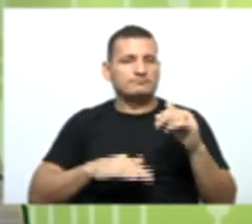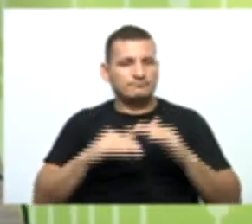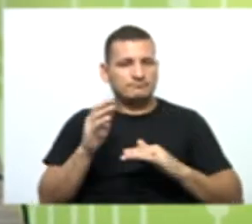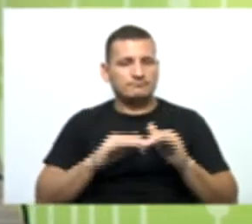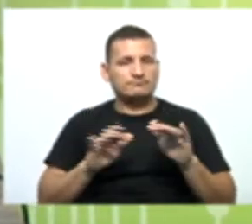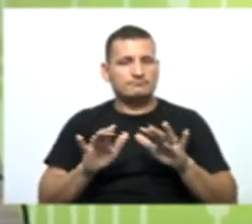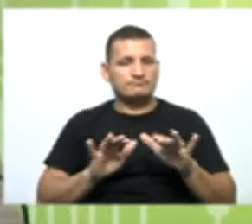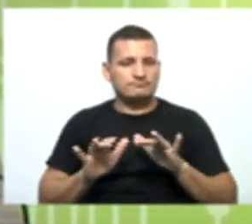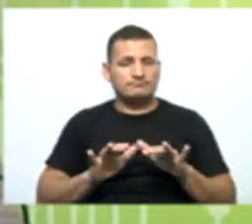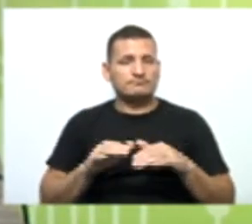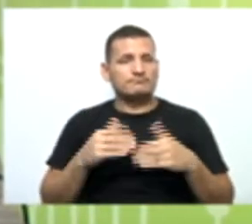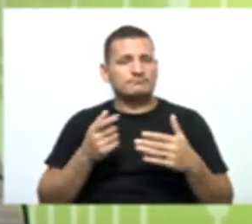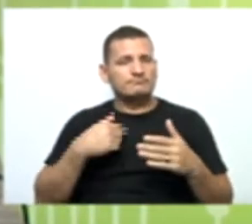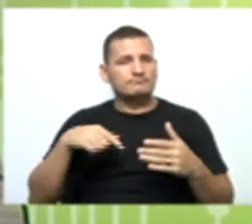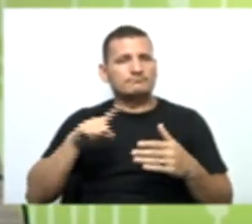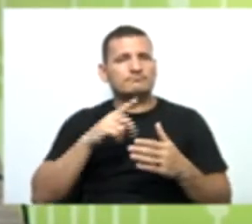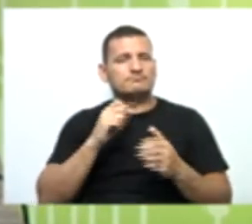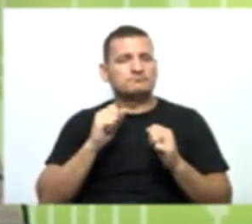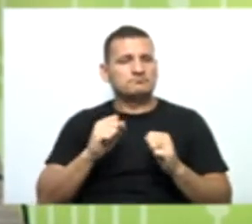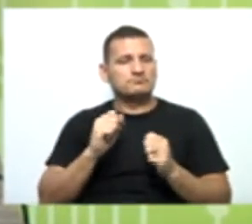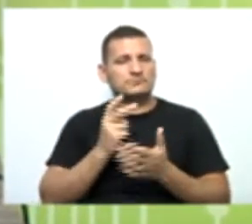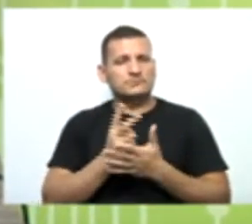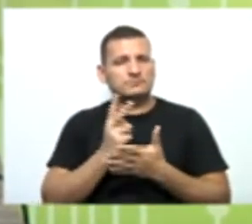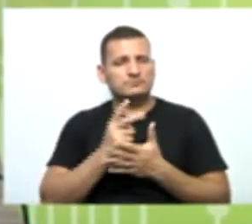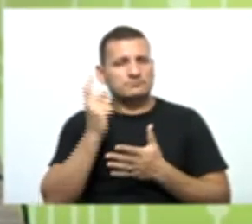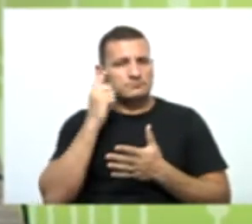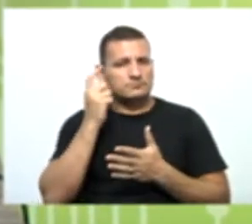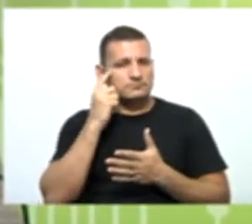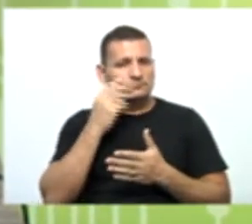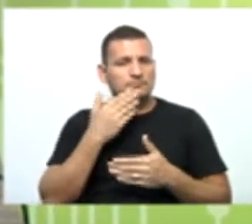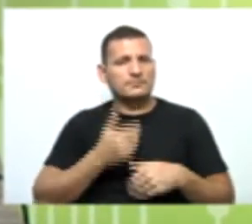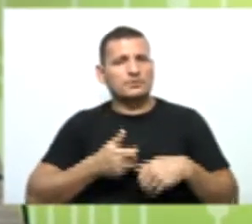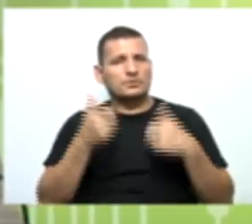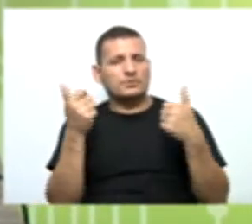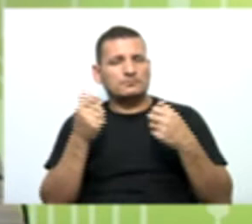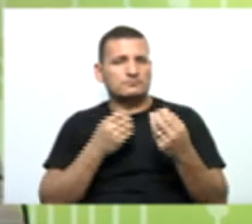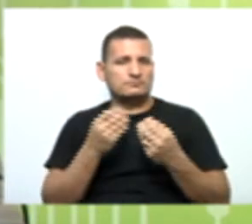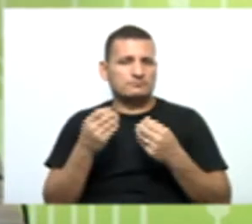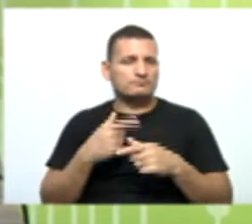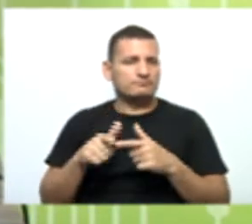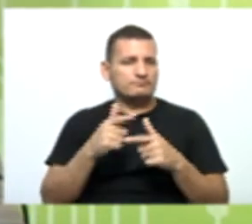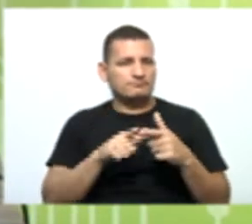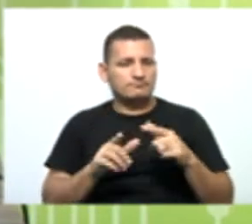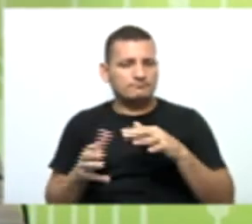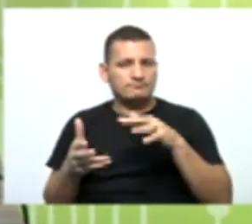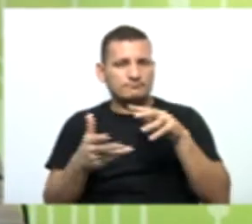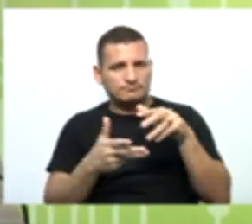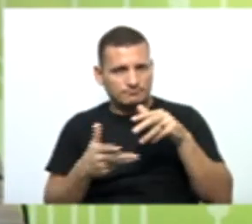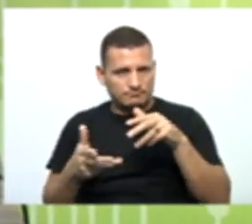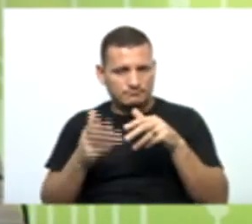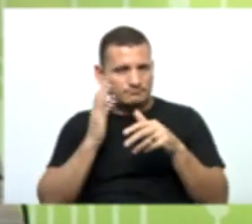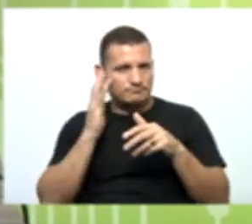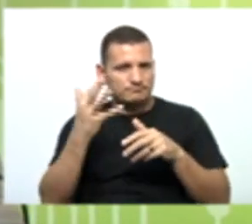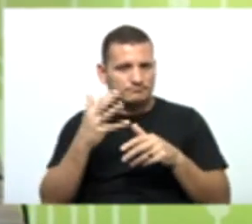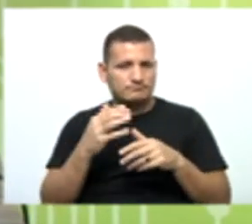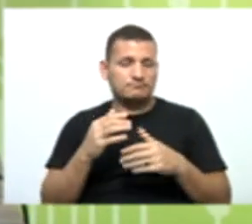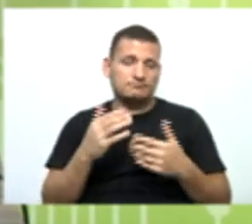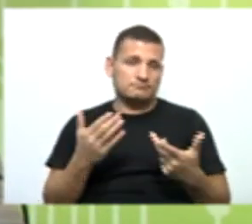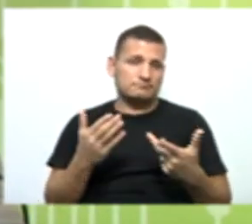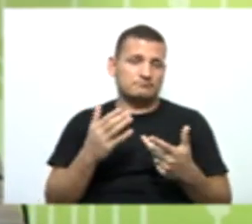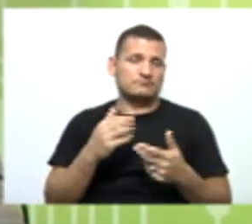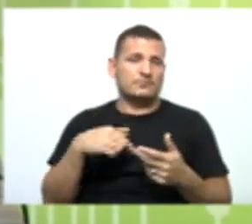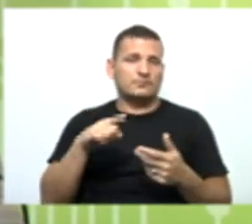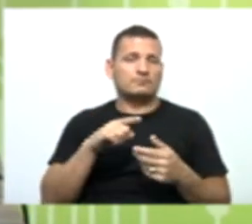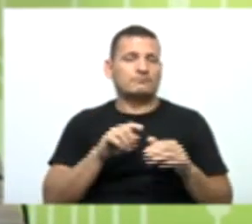nós podemos sempre pensar nesse lado do aprimoramento da resolução de problemas do mundo real, principalmente quando nós